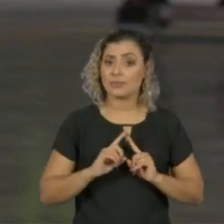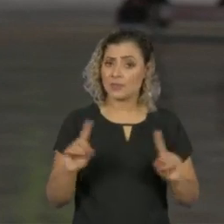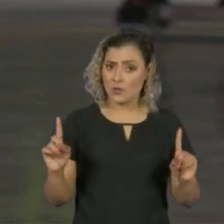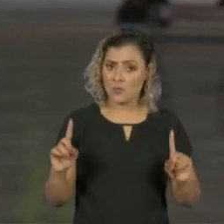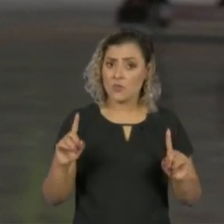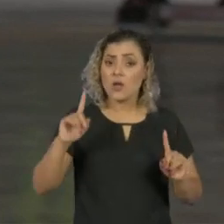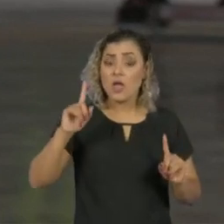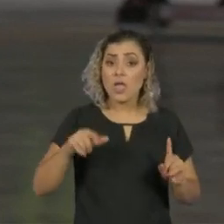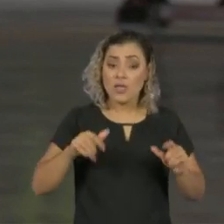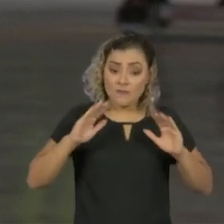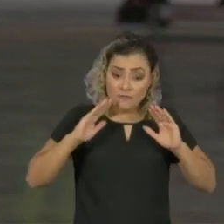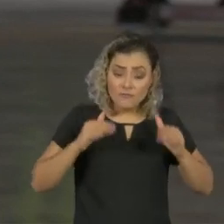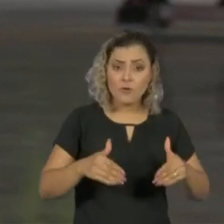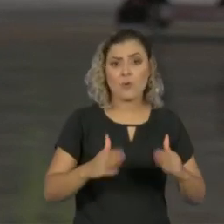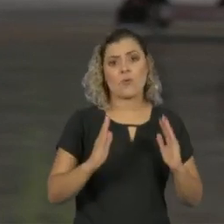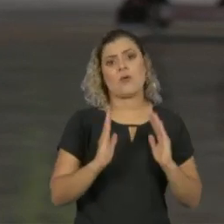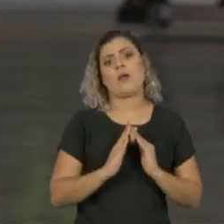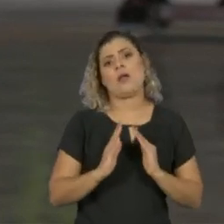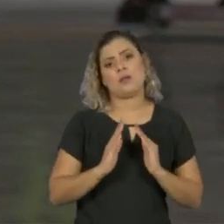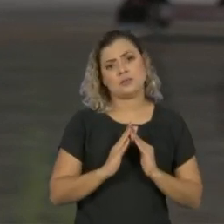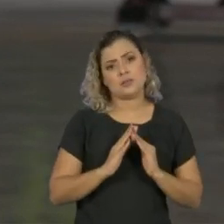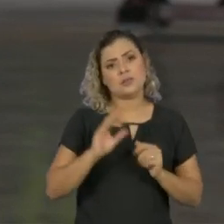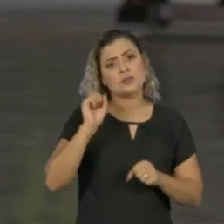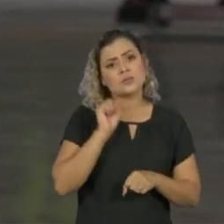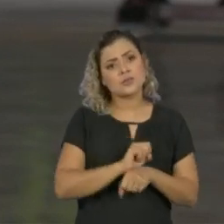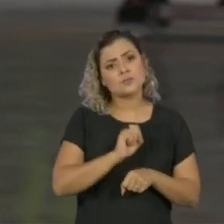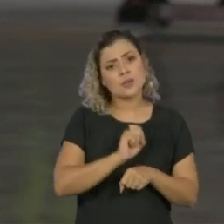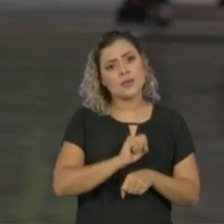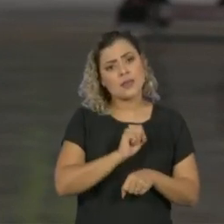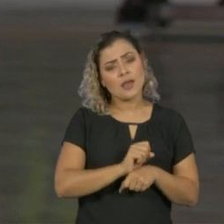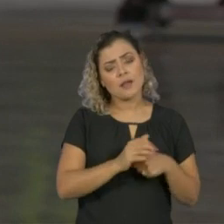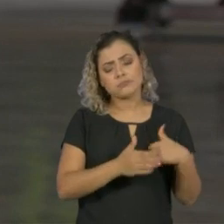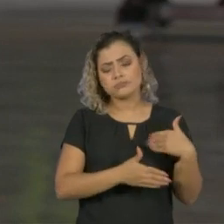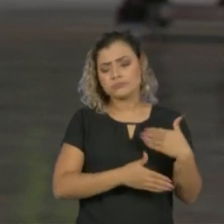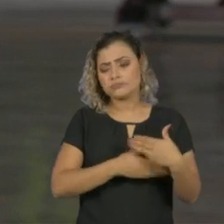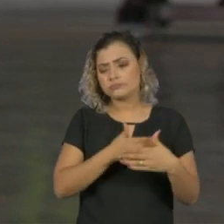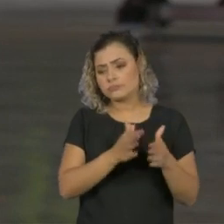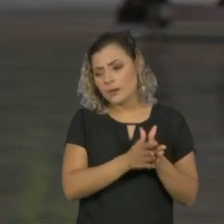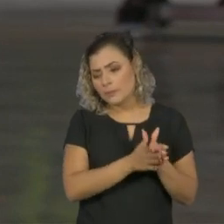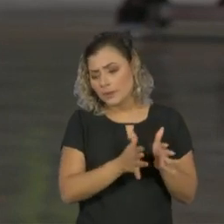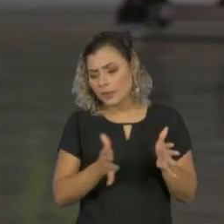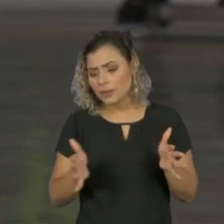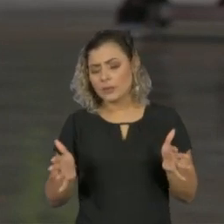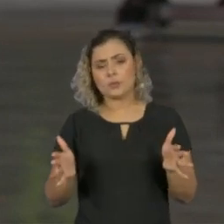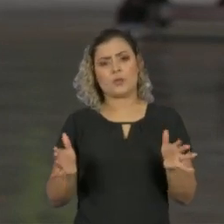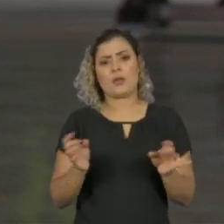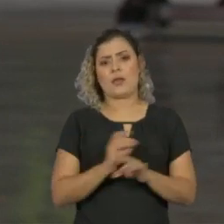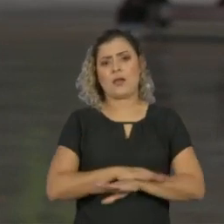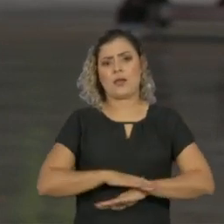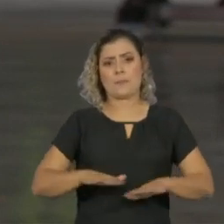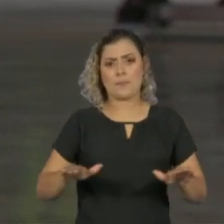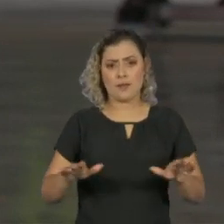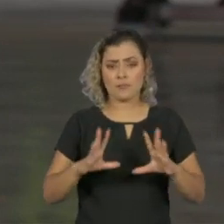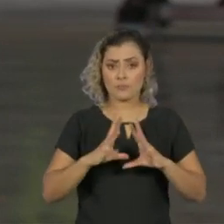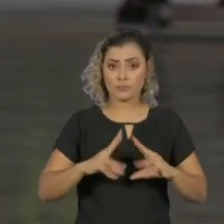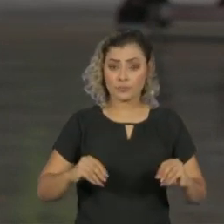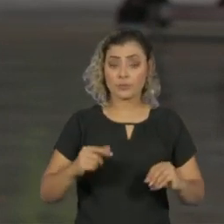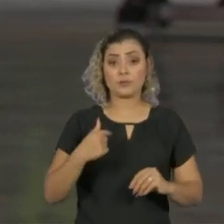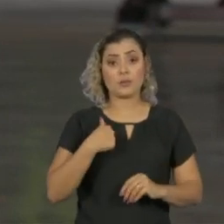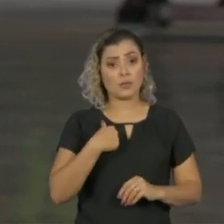para ficar dentro de casa, aguardar passar por esse momento. Nós também, da mesma forma, o